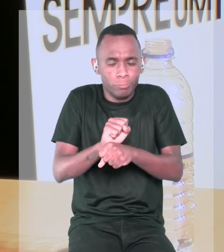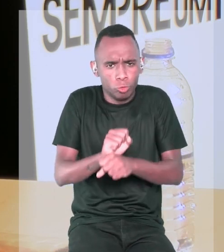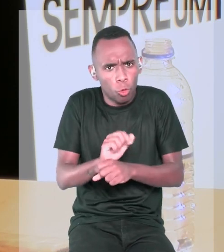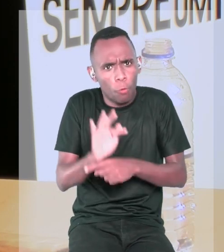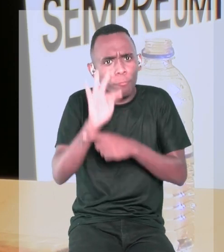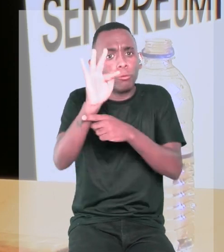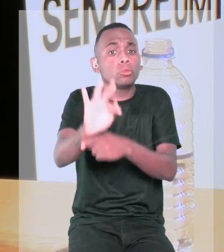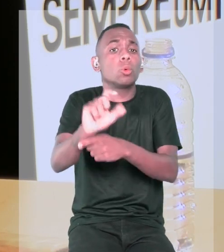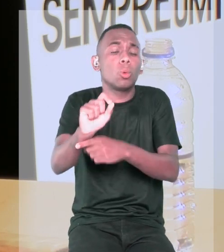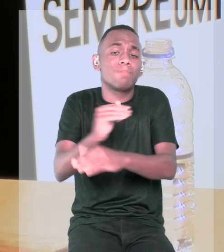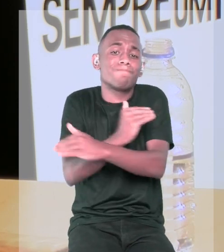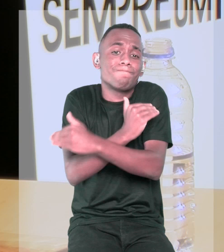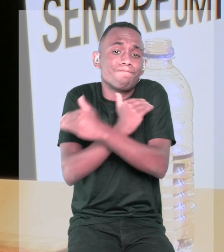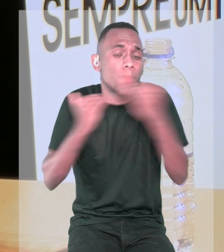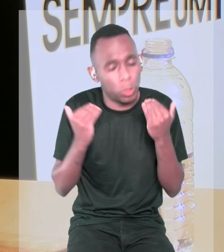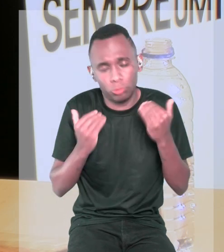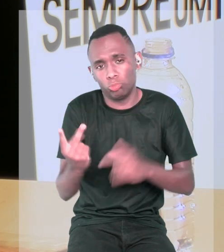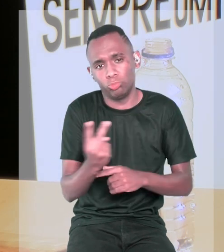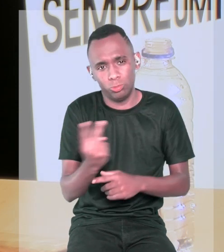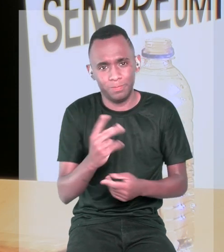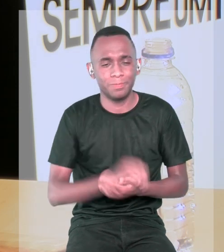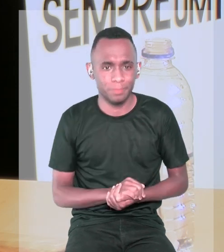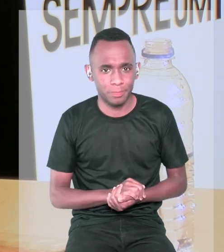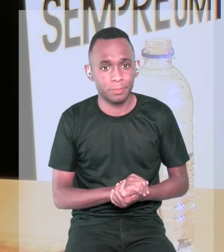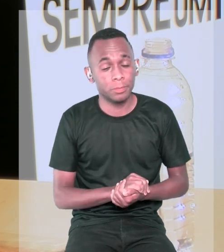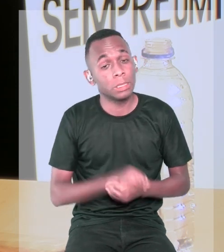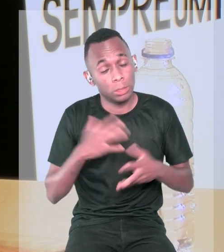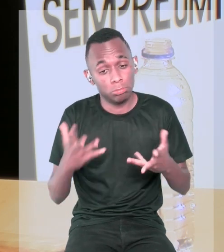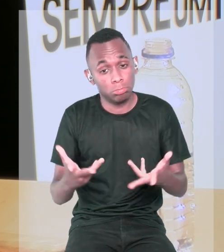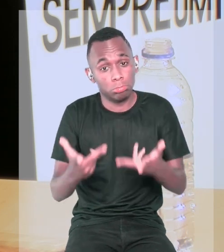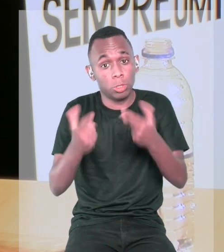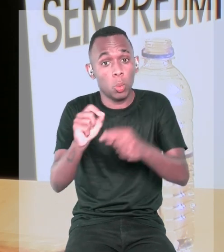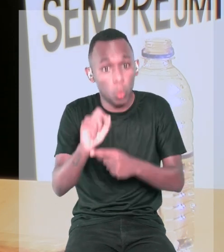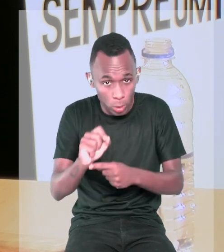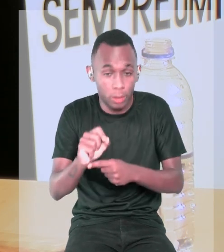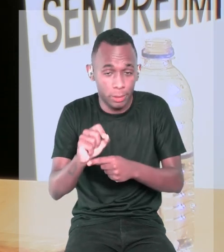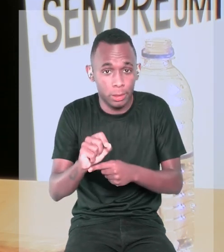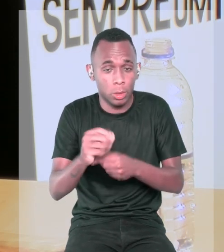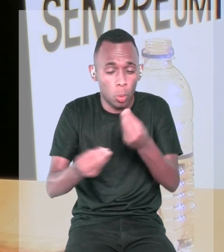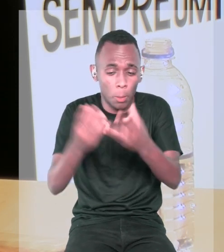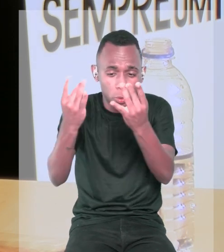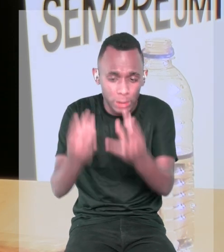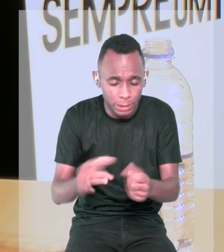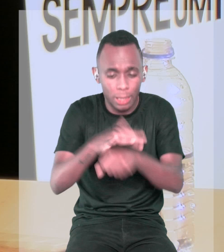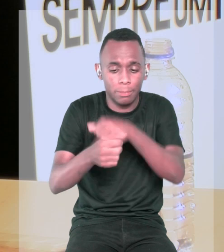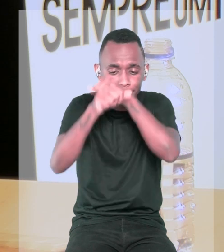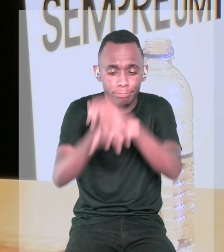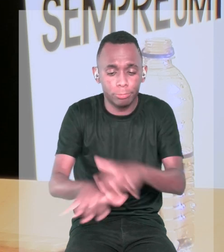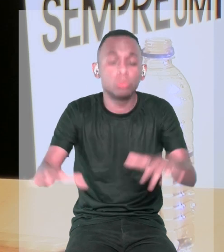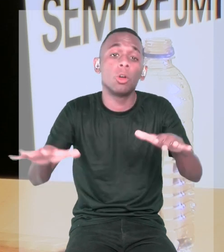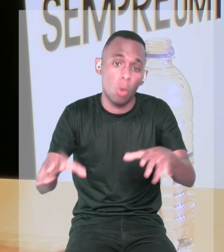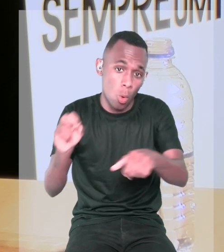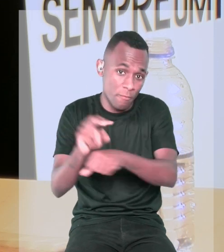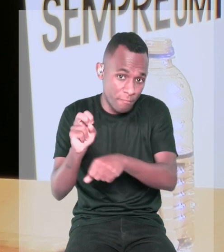Qualificando a pandemia de Covid-19 de grande mutação, Preciado, em seu devaneio doente,